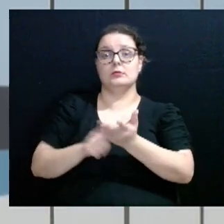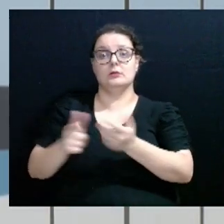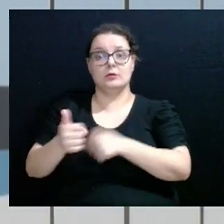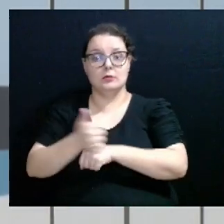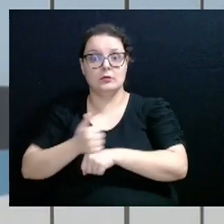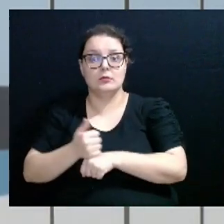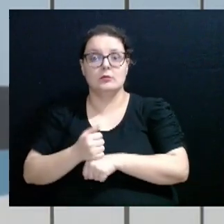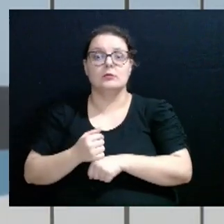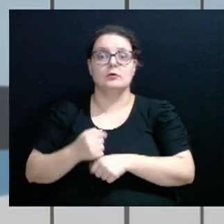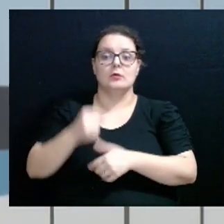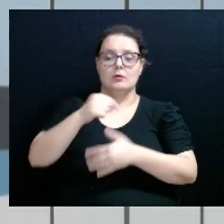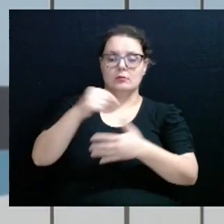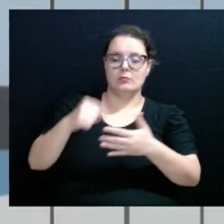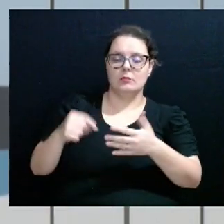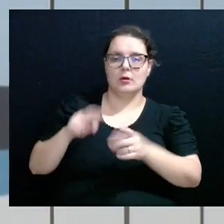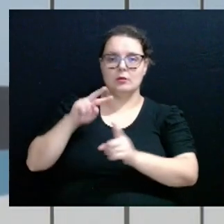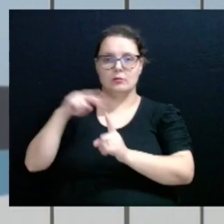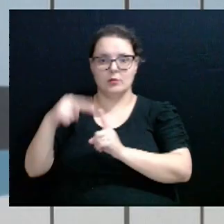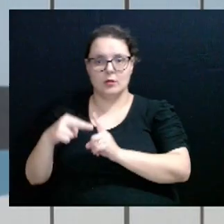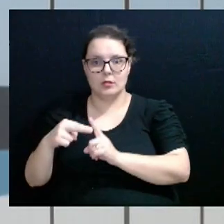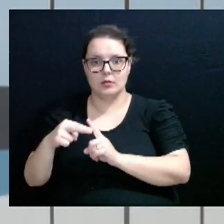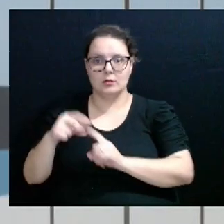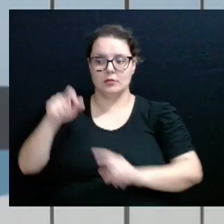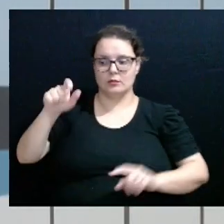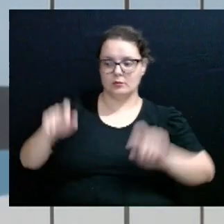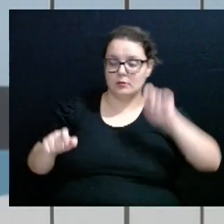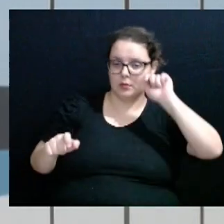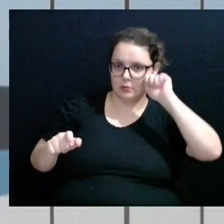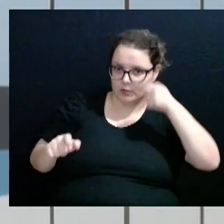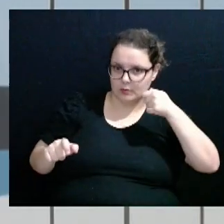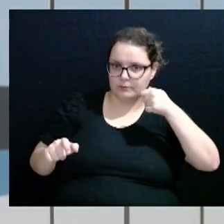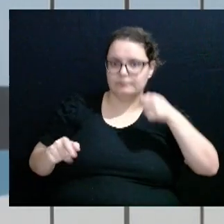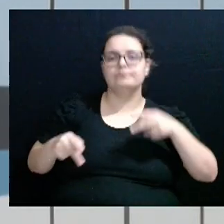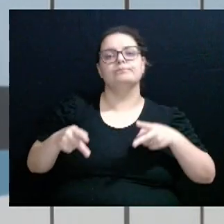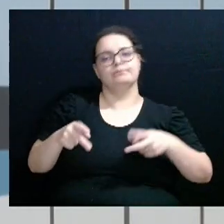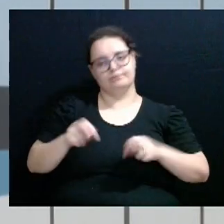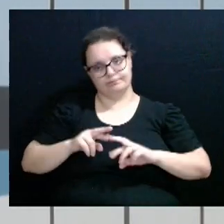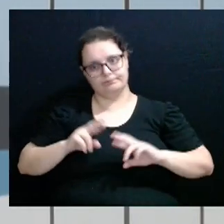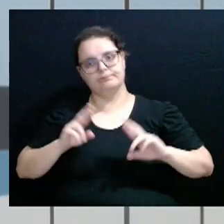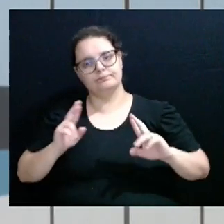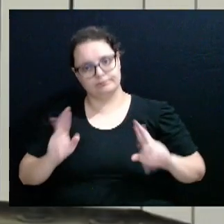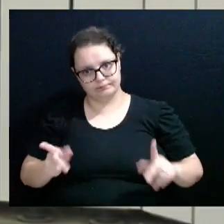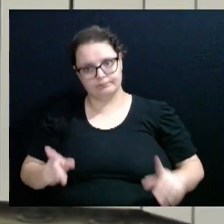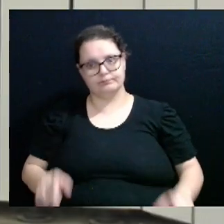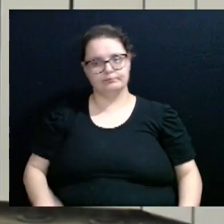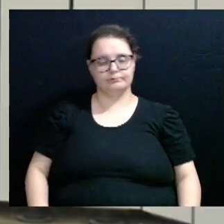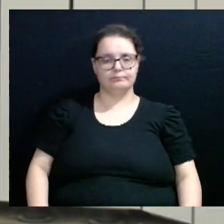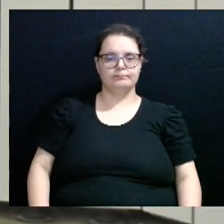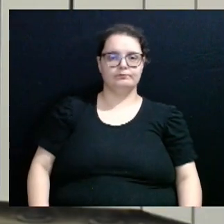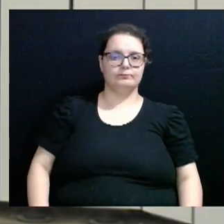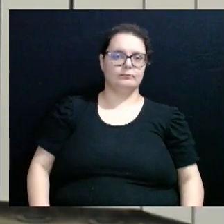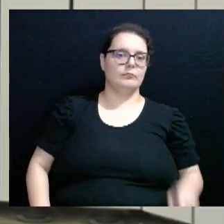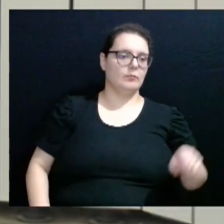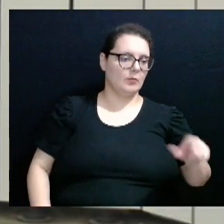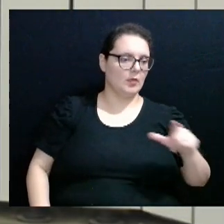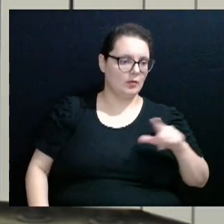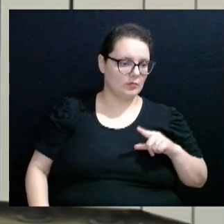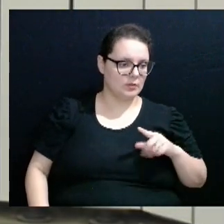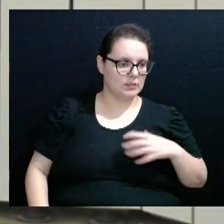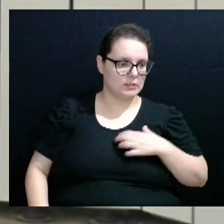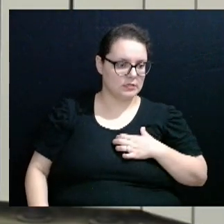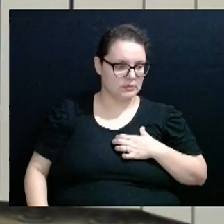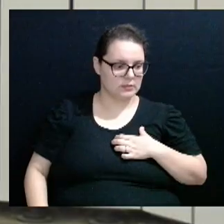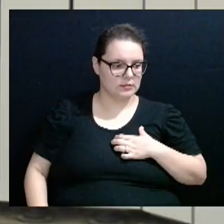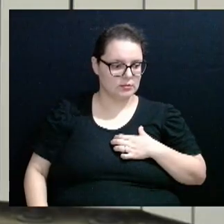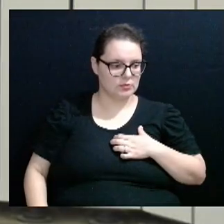de vista de uma pessoa negra, você percebe a diferença. E você tem sentido que a